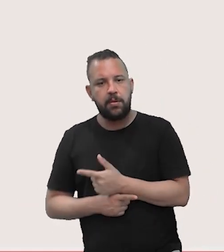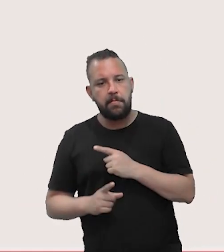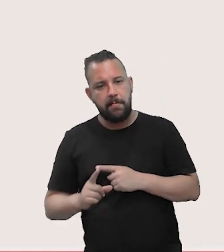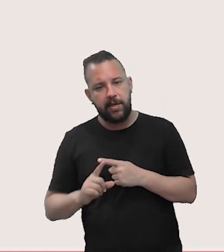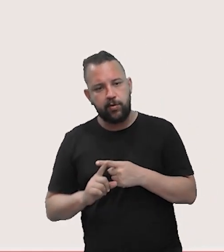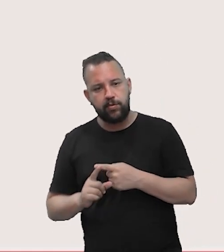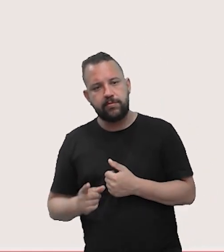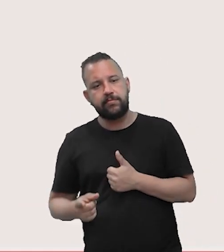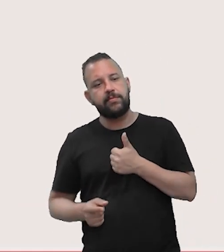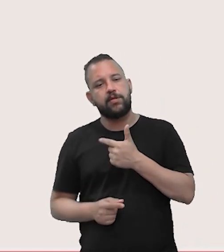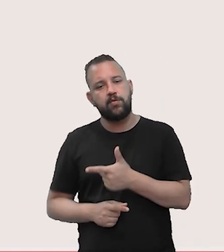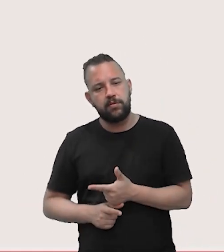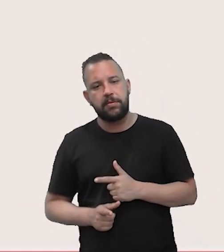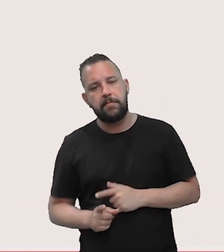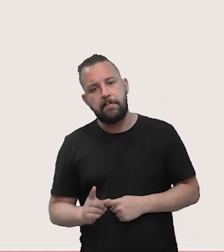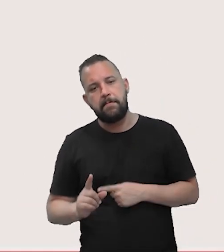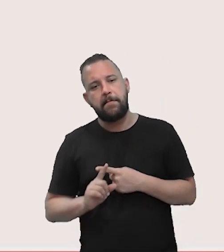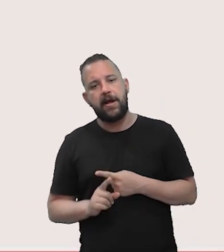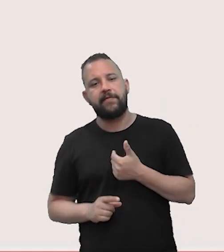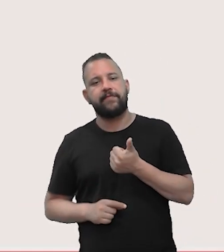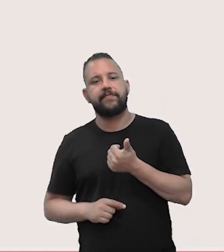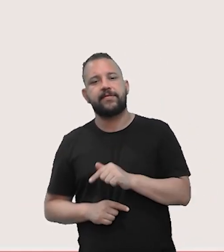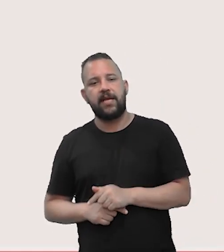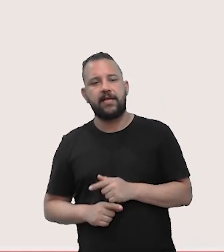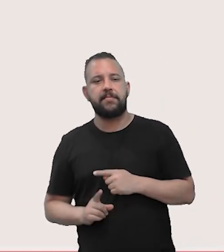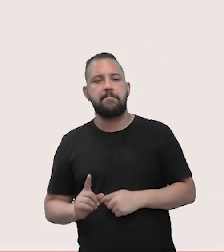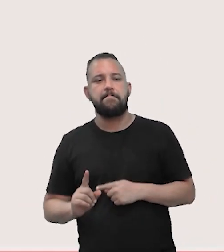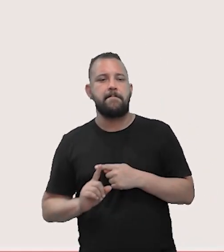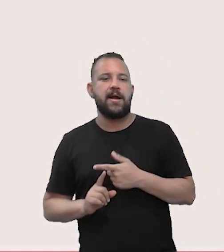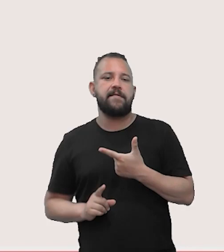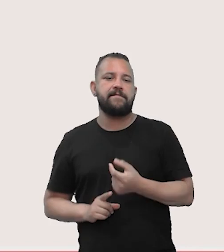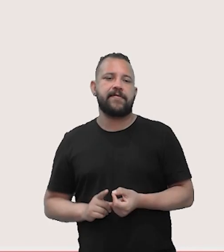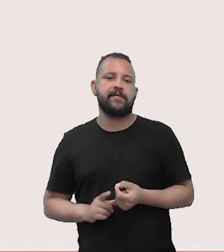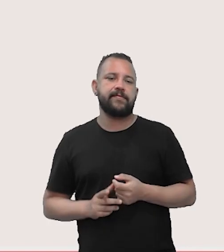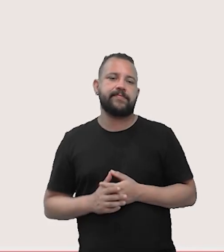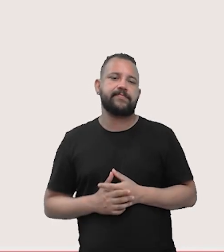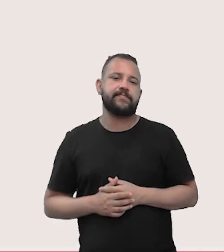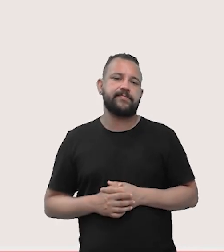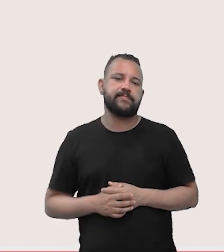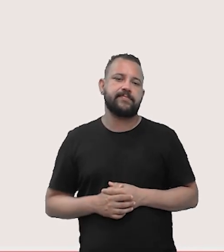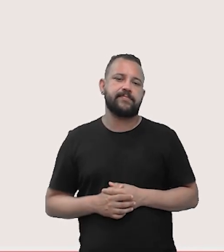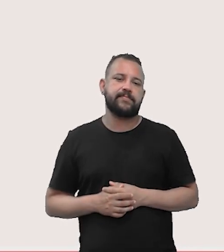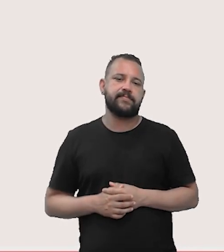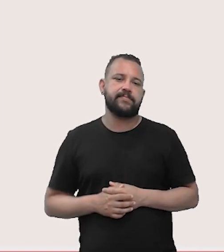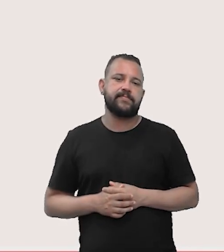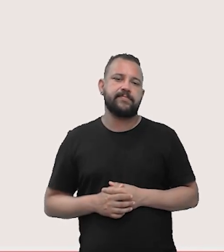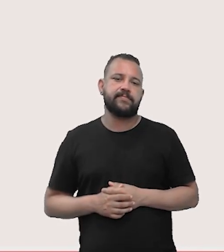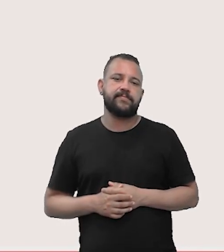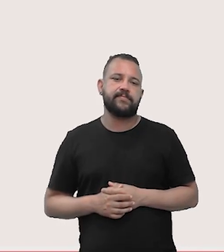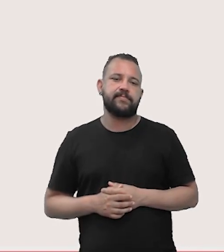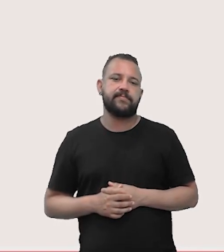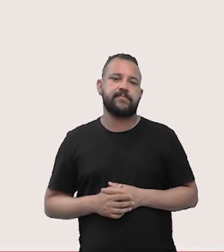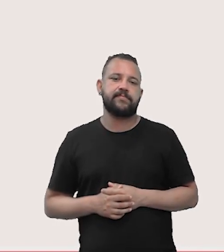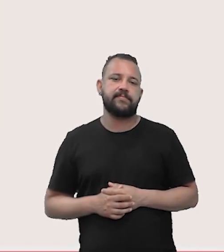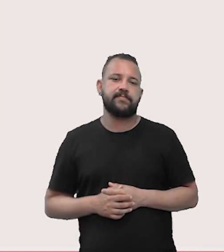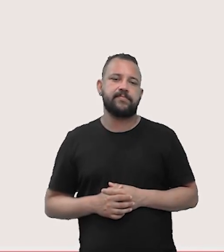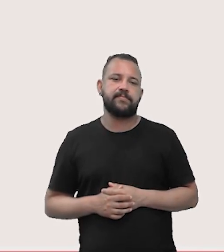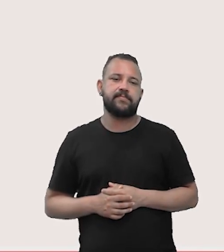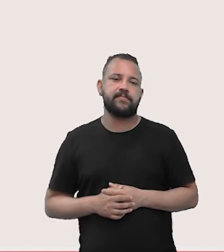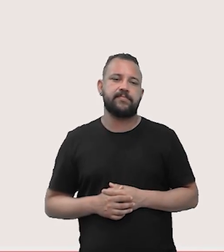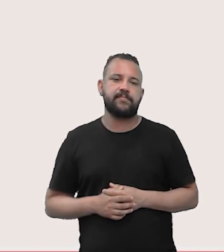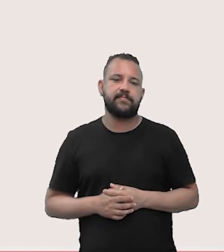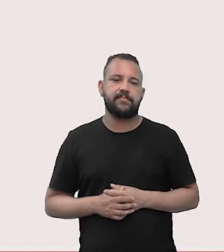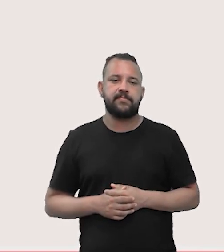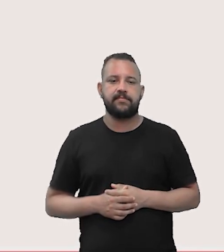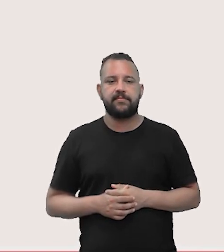12. Eu tenho 12 mais 12, somado com 27, mais o 27,